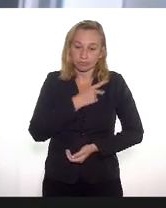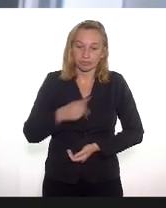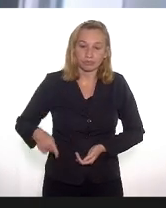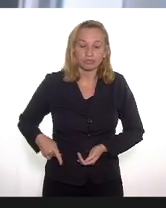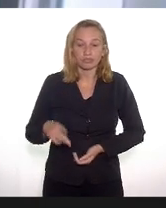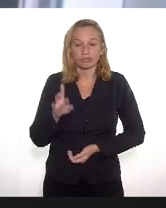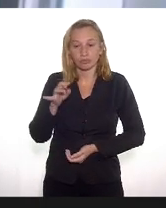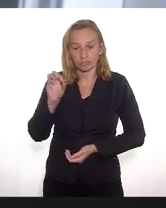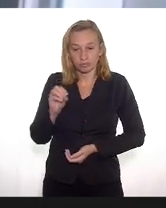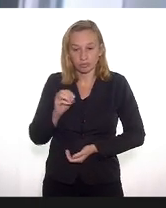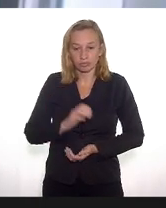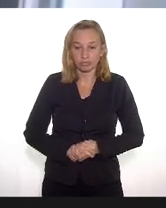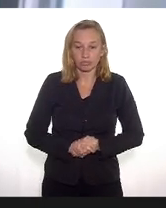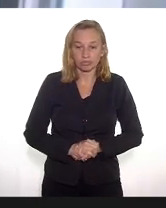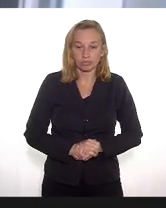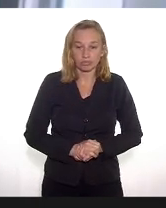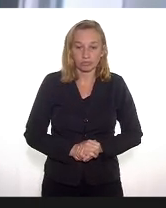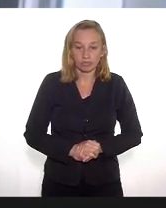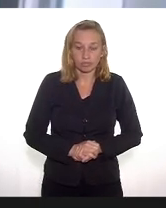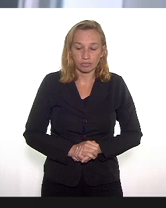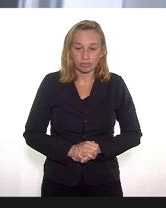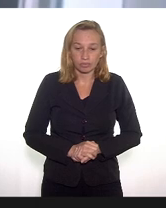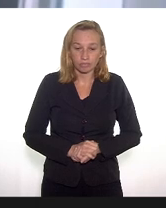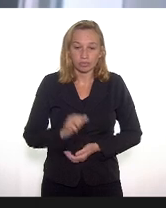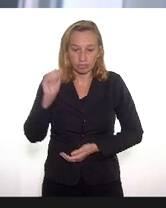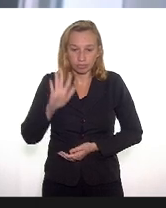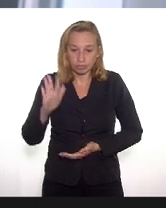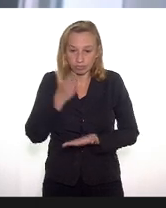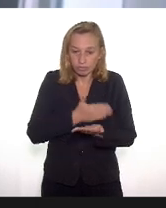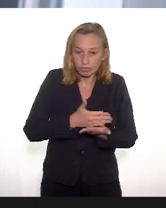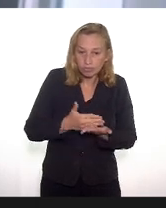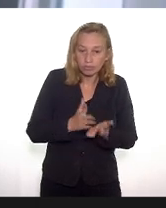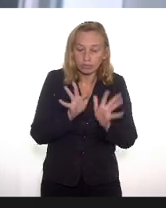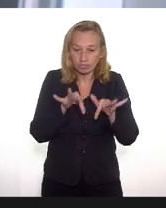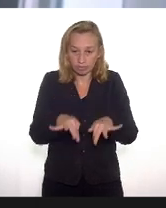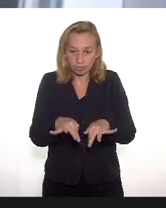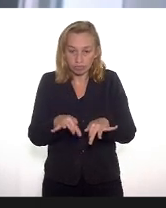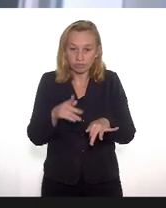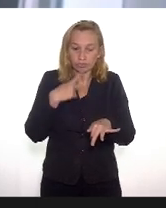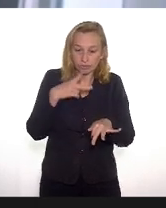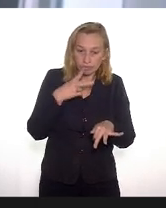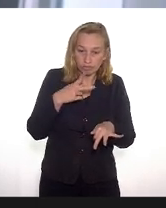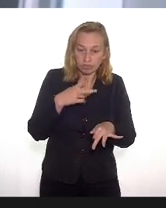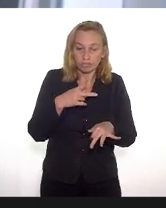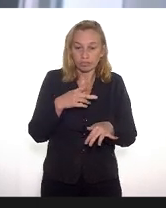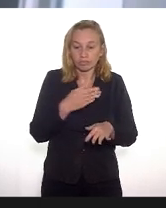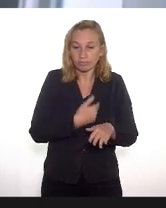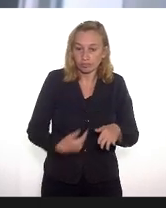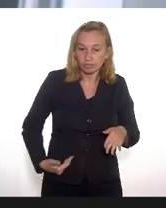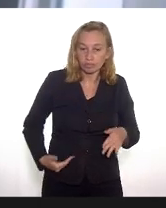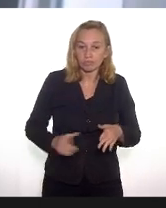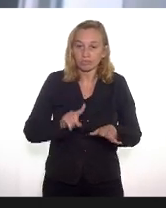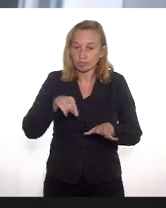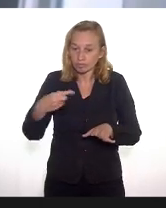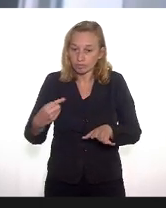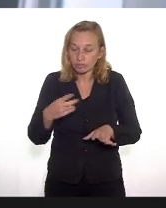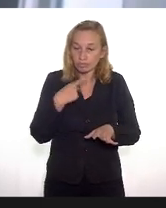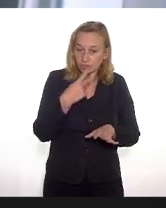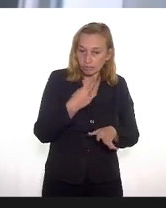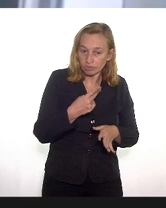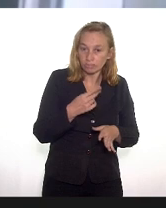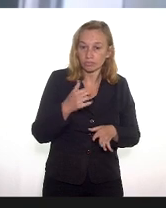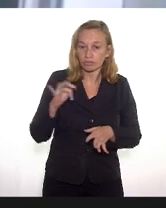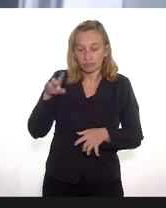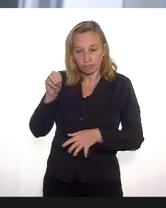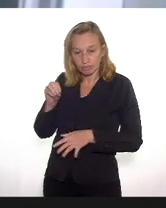Rogério Pires, em geral, nós começamos e terminamos com as falas governamentais, né? Depois das falas, eu e o Flávio